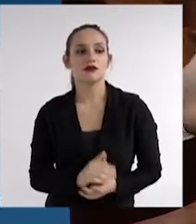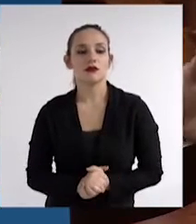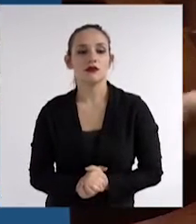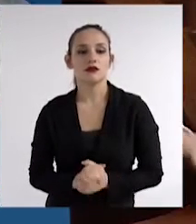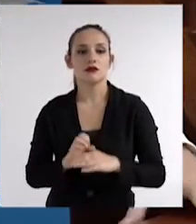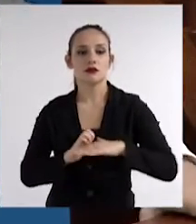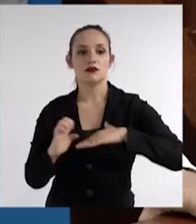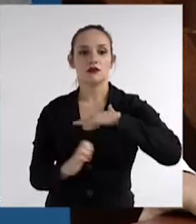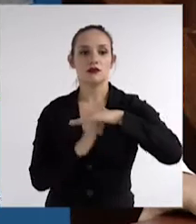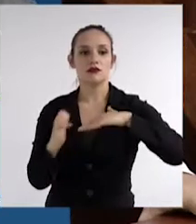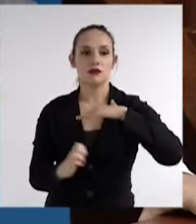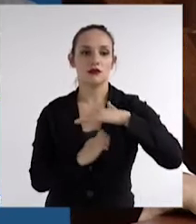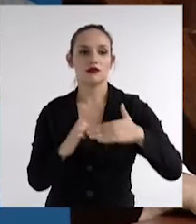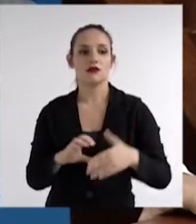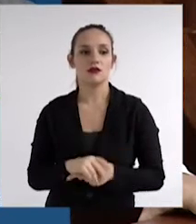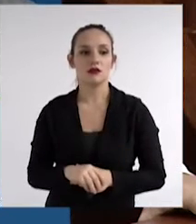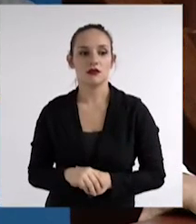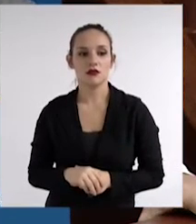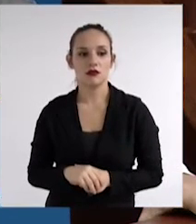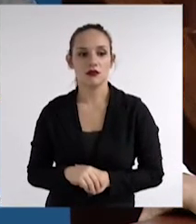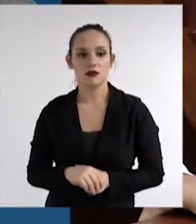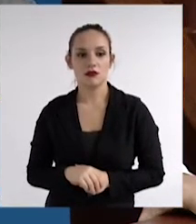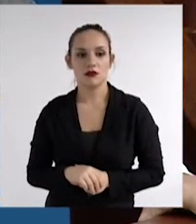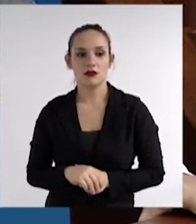das empresas.